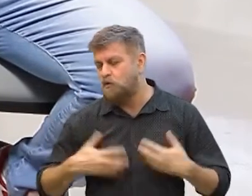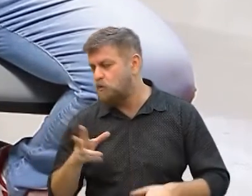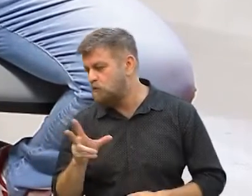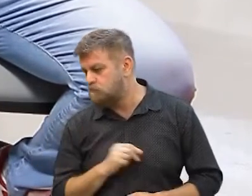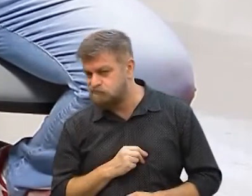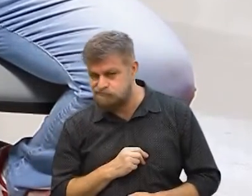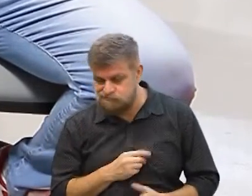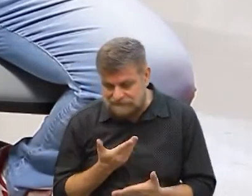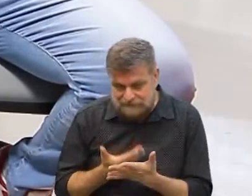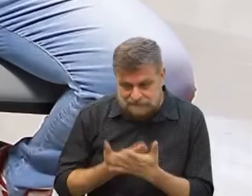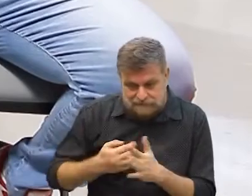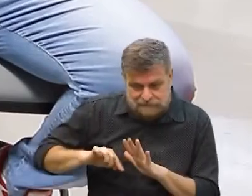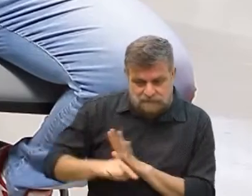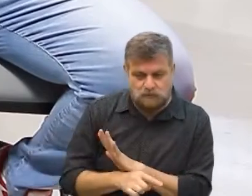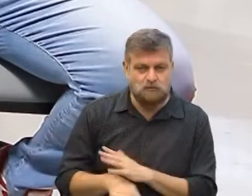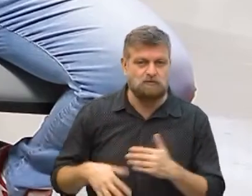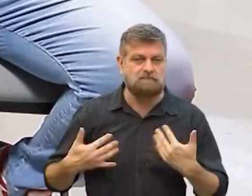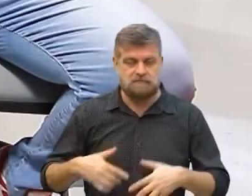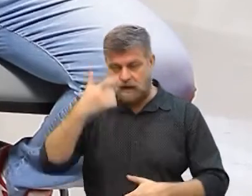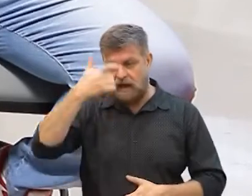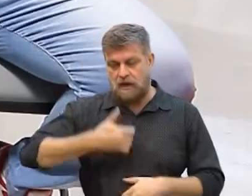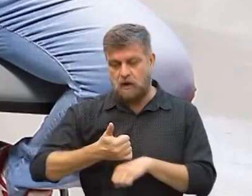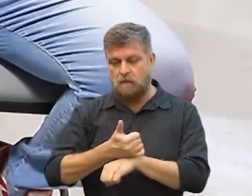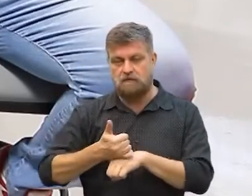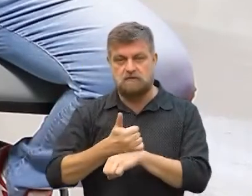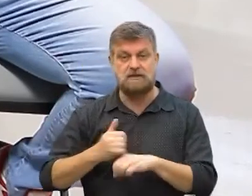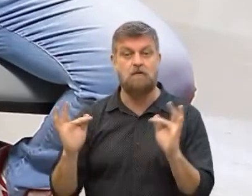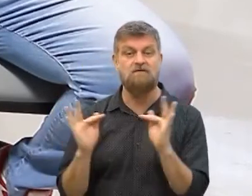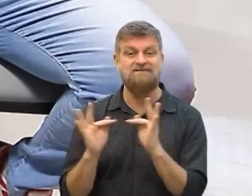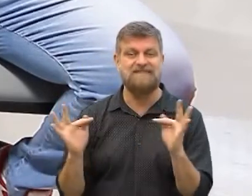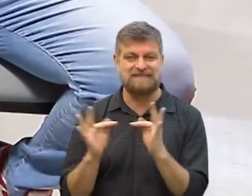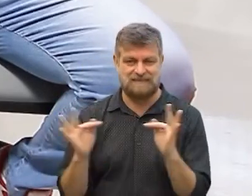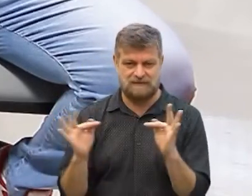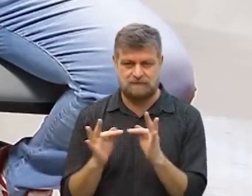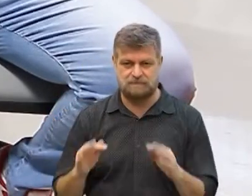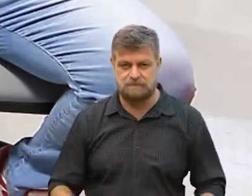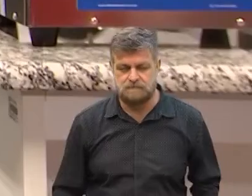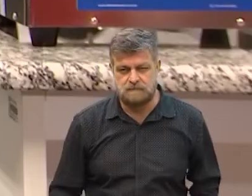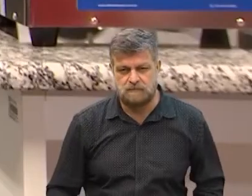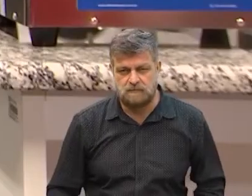Para manjar física. Então, eu sou um físico de formação. Então,